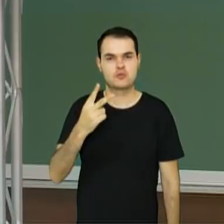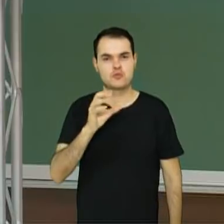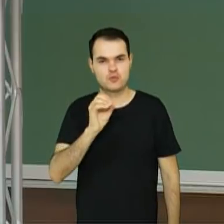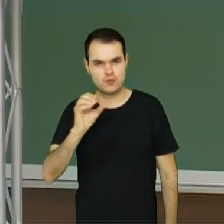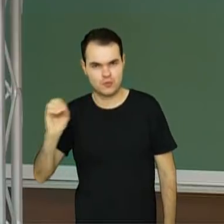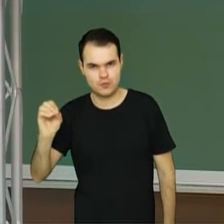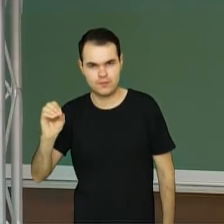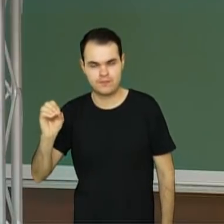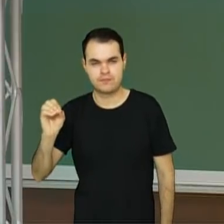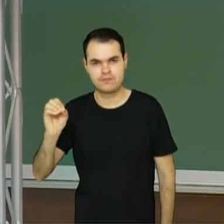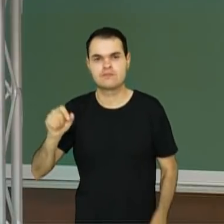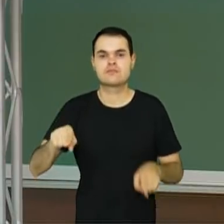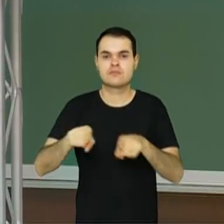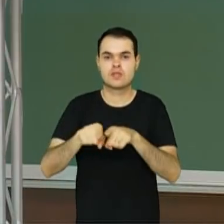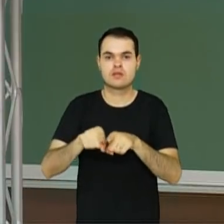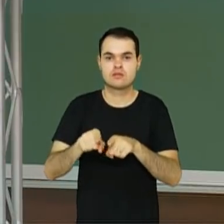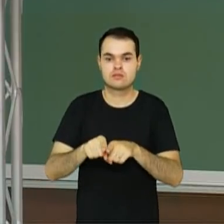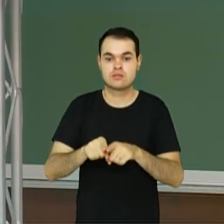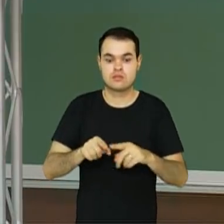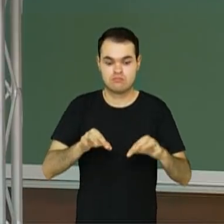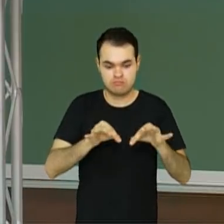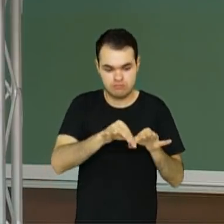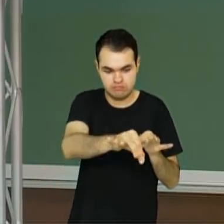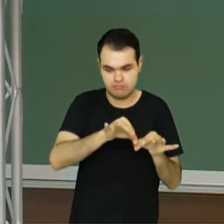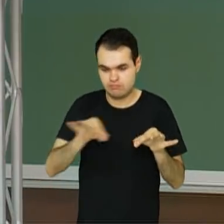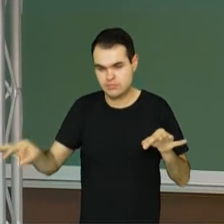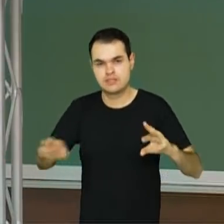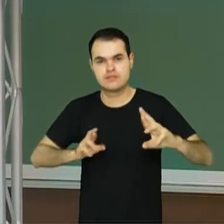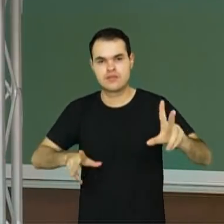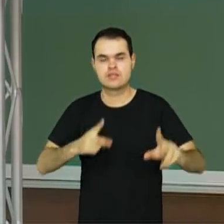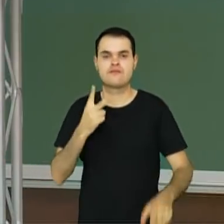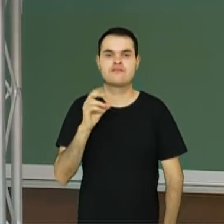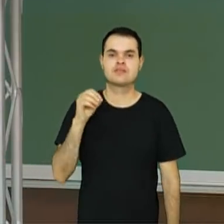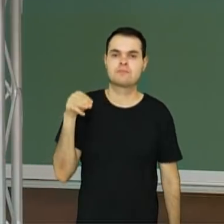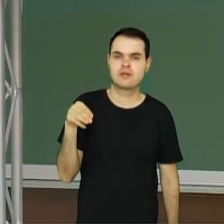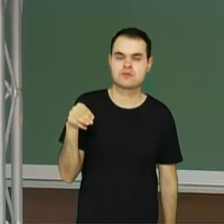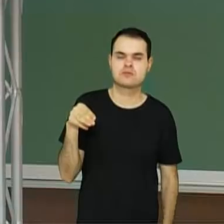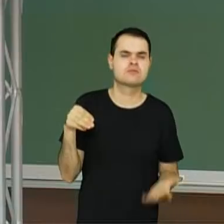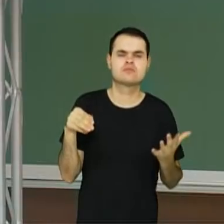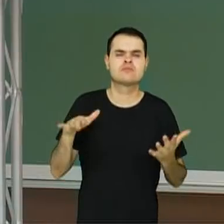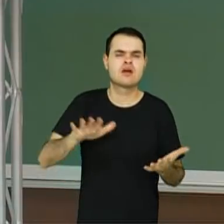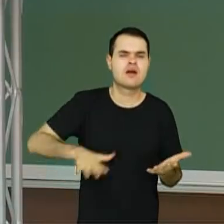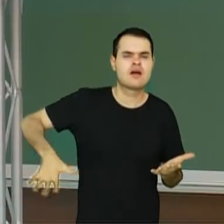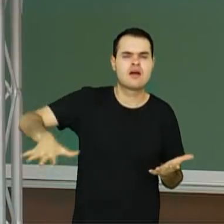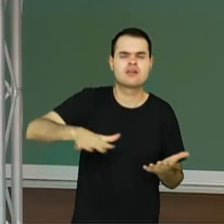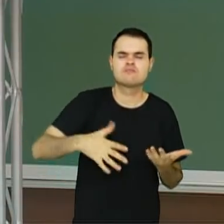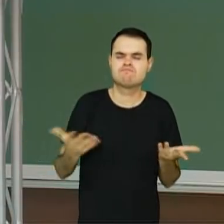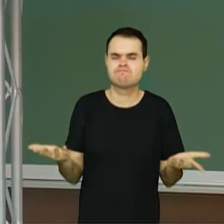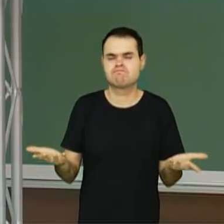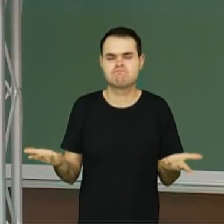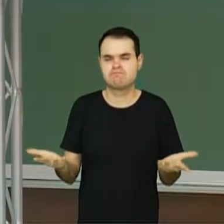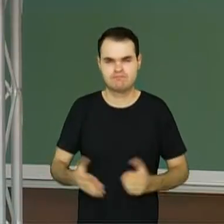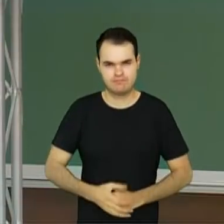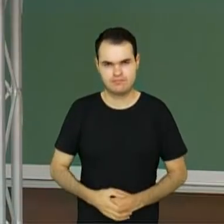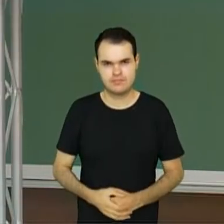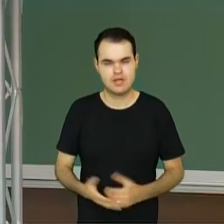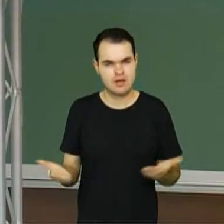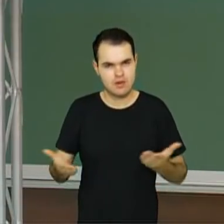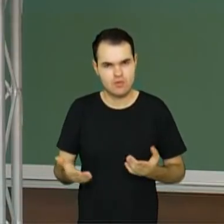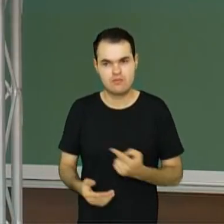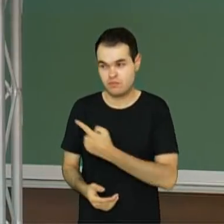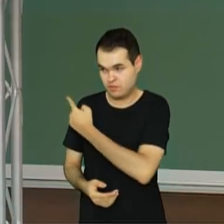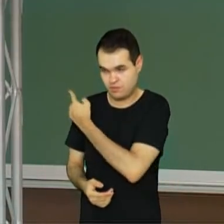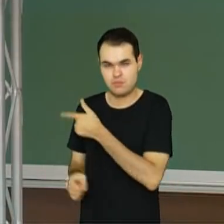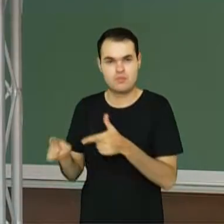metros. Além disso, a diferença entre suas dimensões é de 20 metros. Qual é a área desse terreno? Então agora, você vai pegar